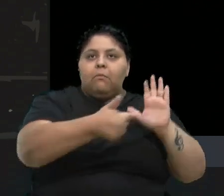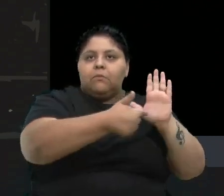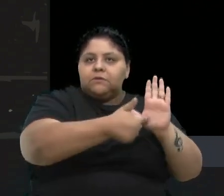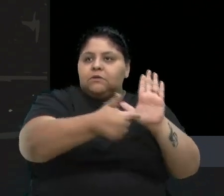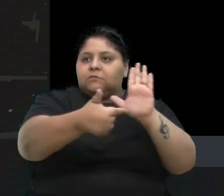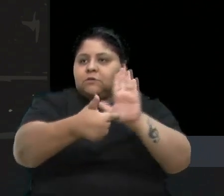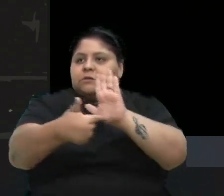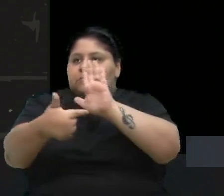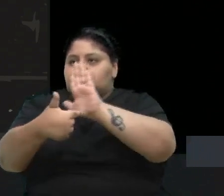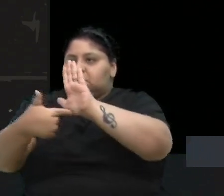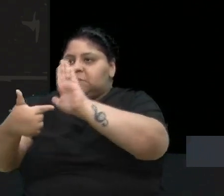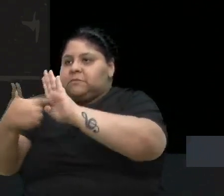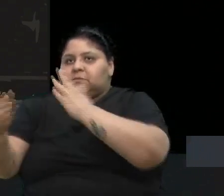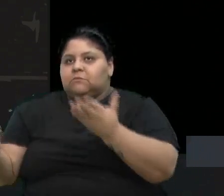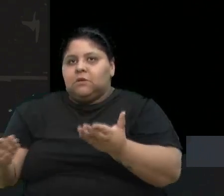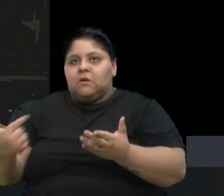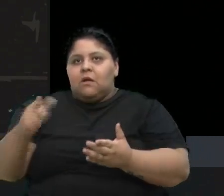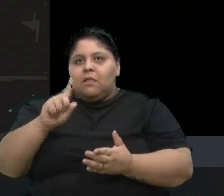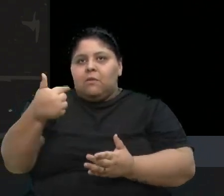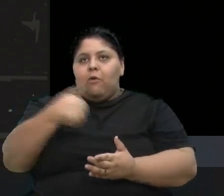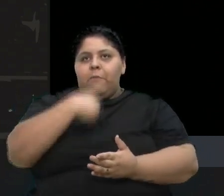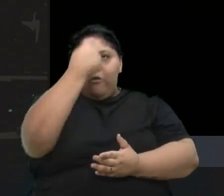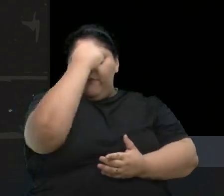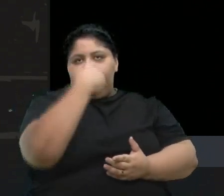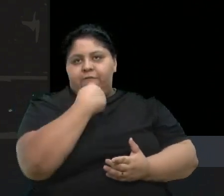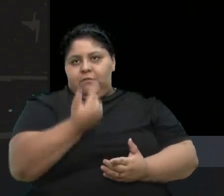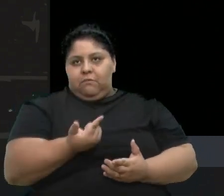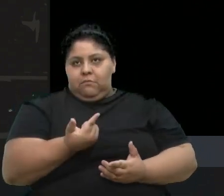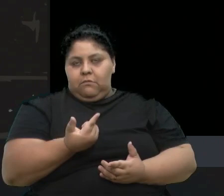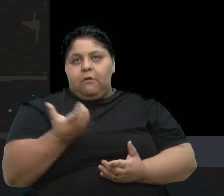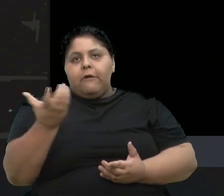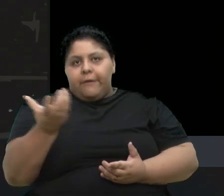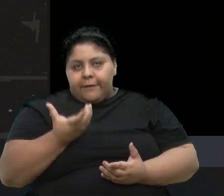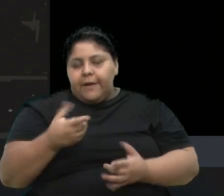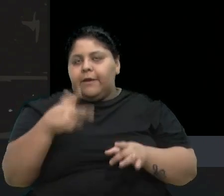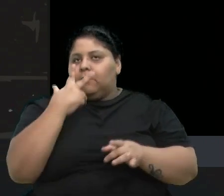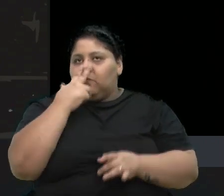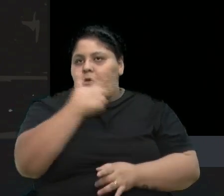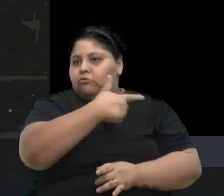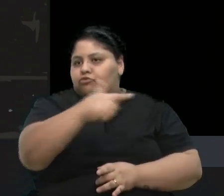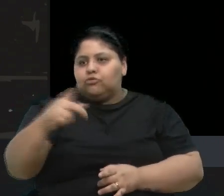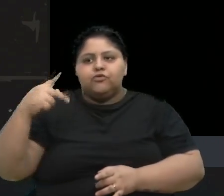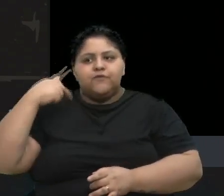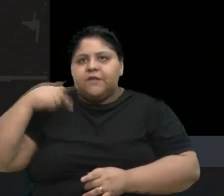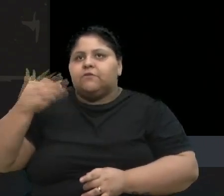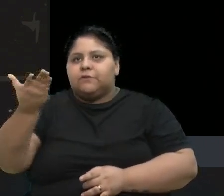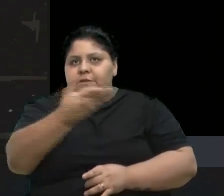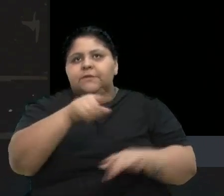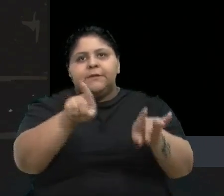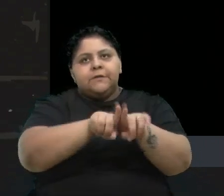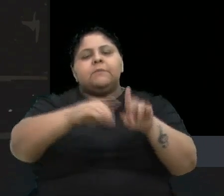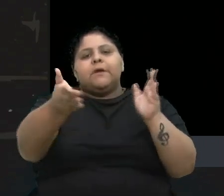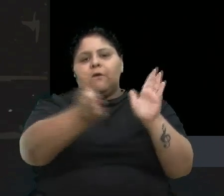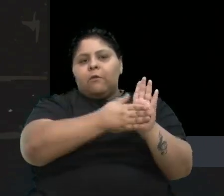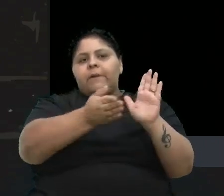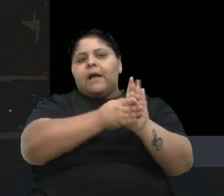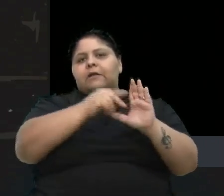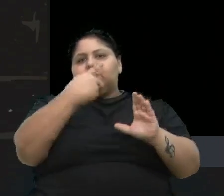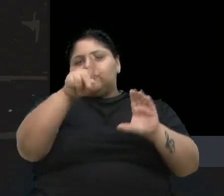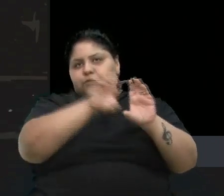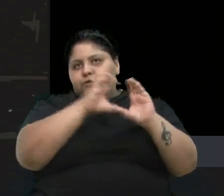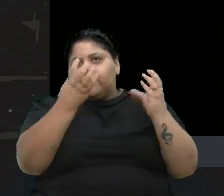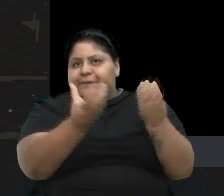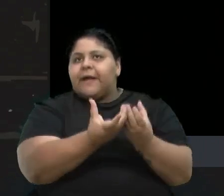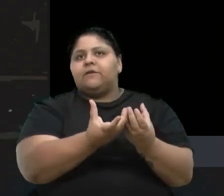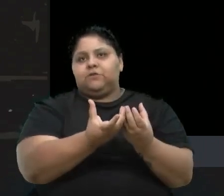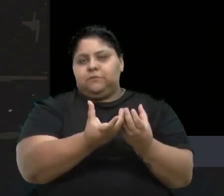não é o meu perfil. Mas eu também, assim como o vereador Juliano e assim como vossas excelências são cobrados por suas comunidades, eu moro na região de São